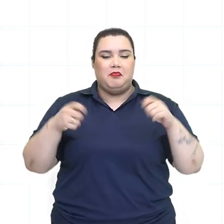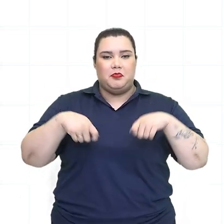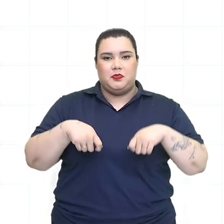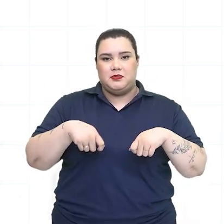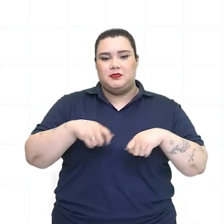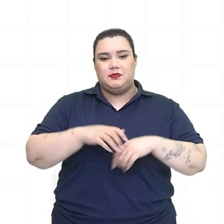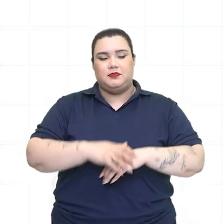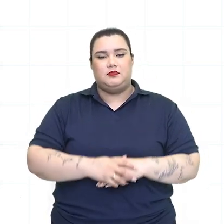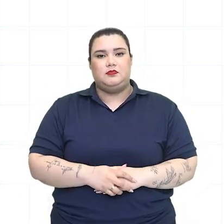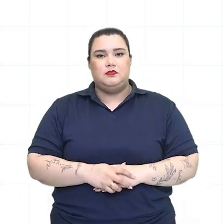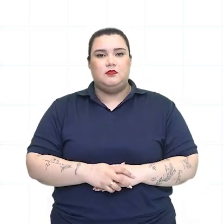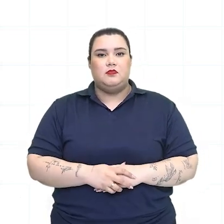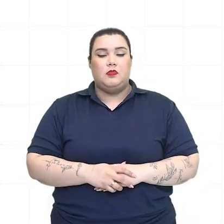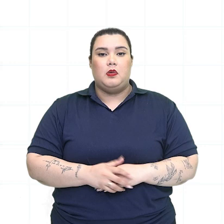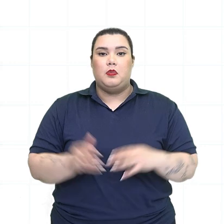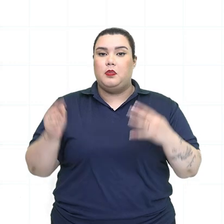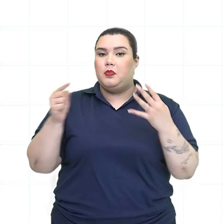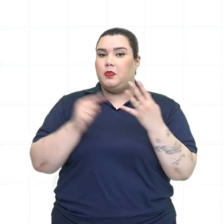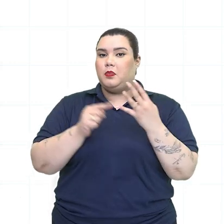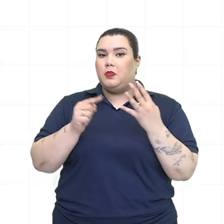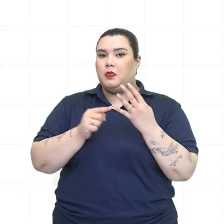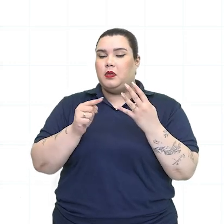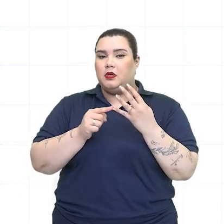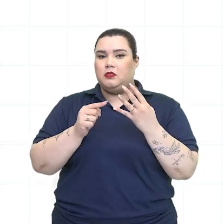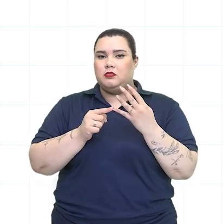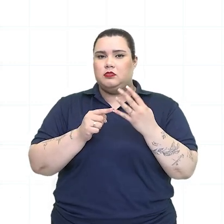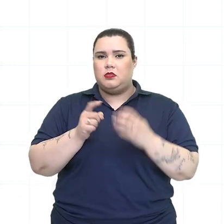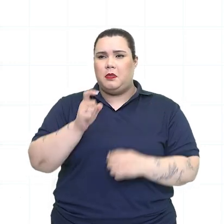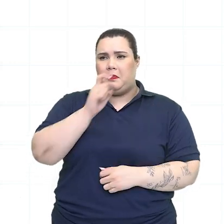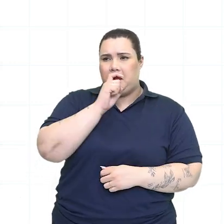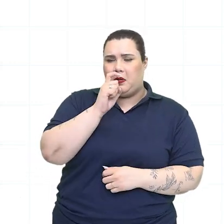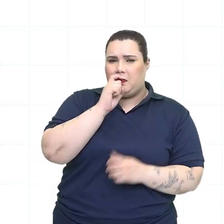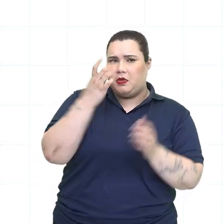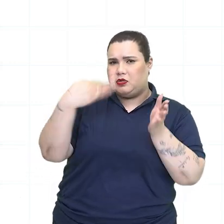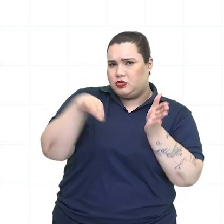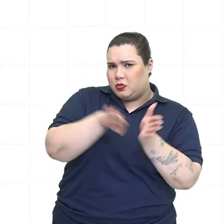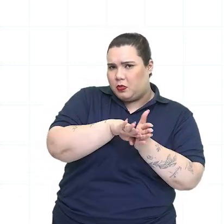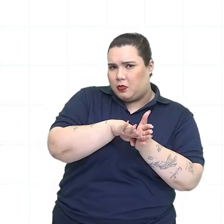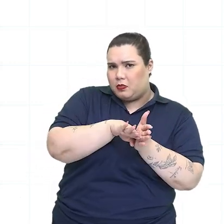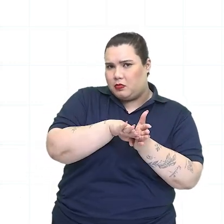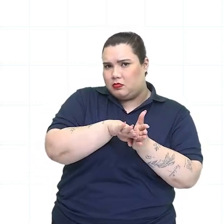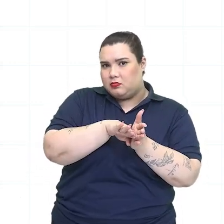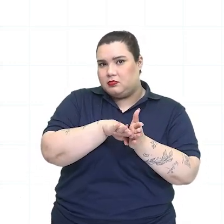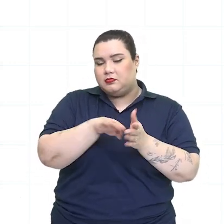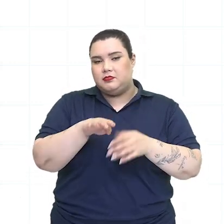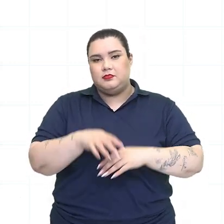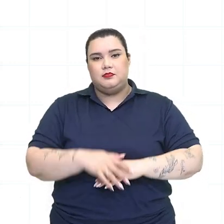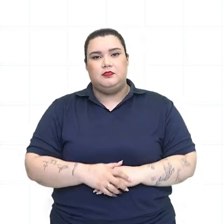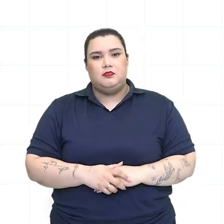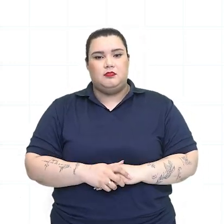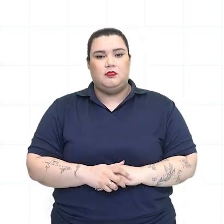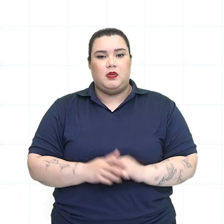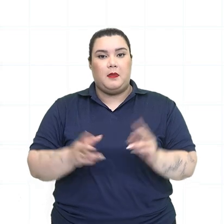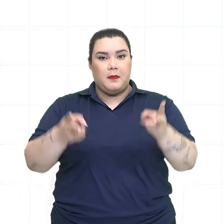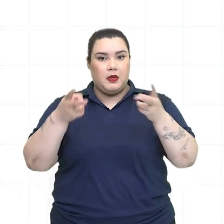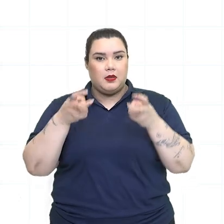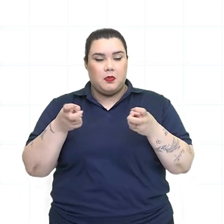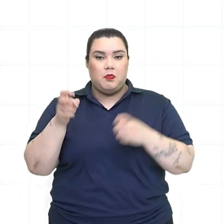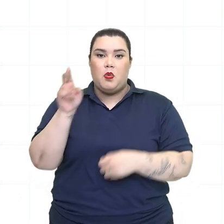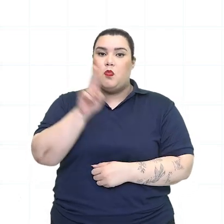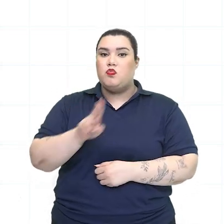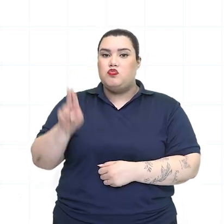dizer. E na última, papai chegou, né? Então, nós utilizamos a